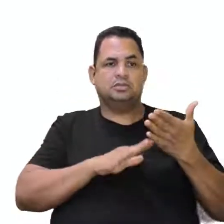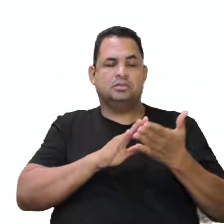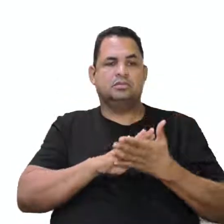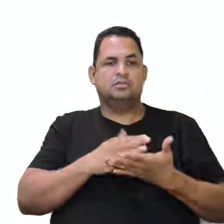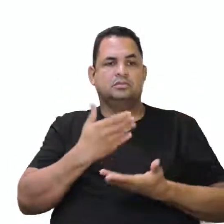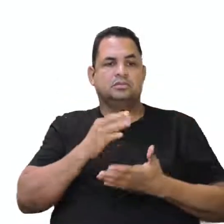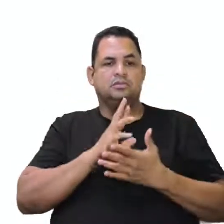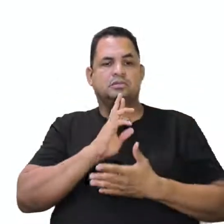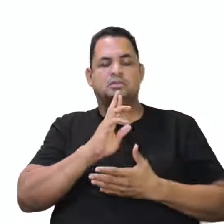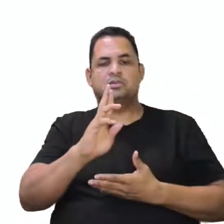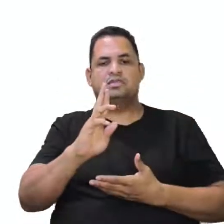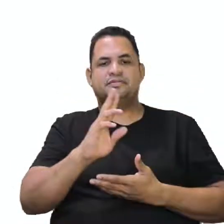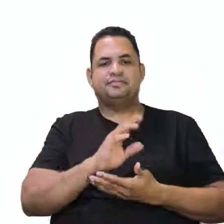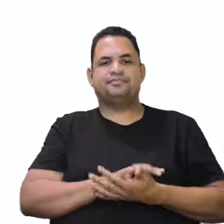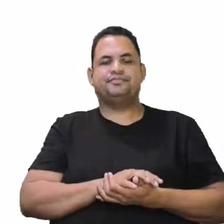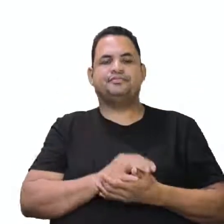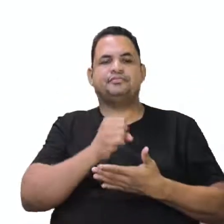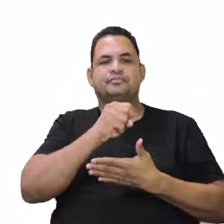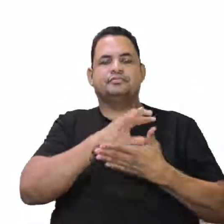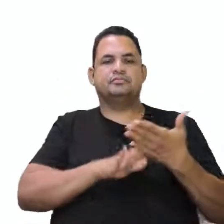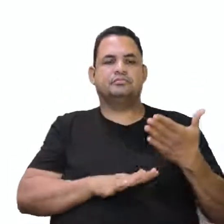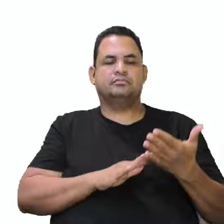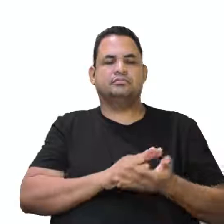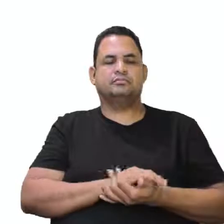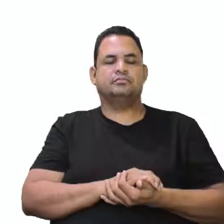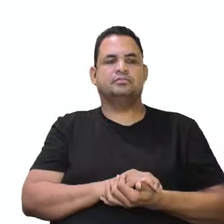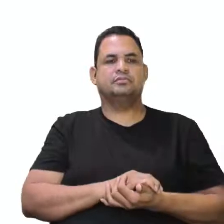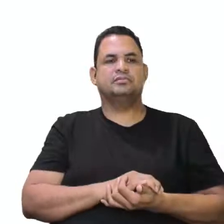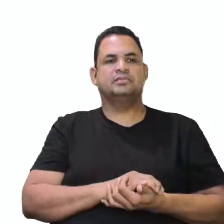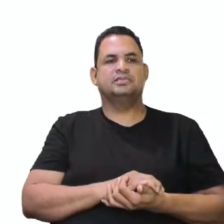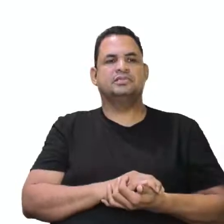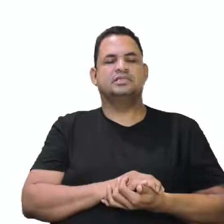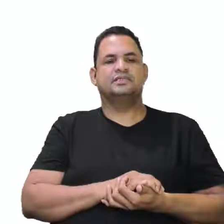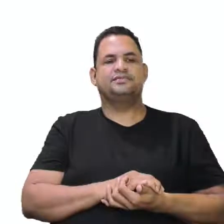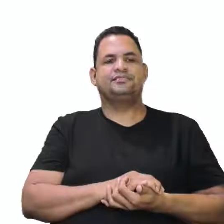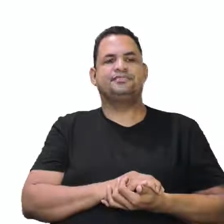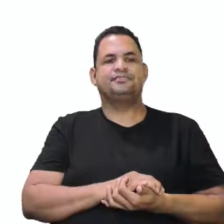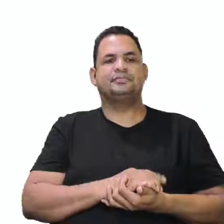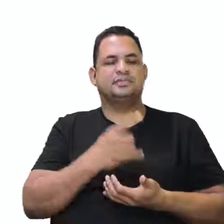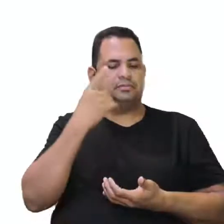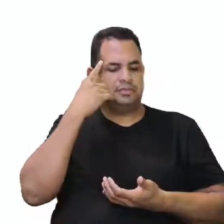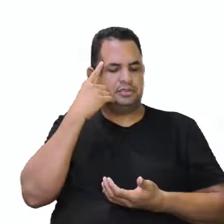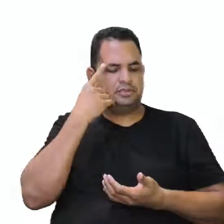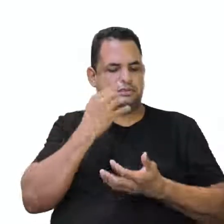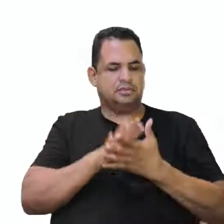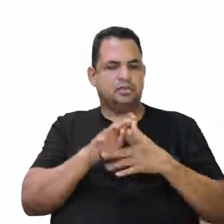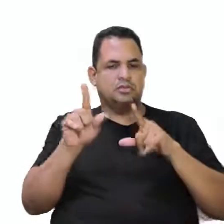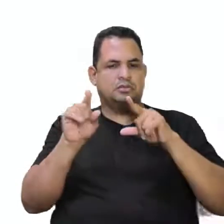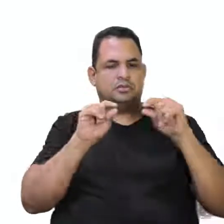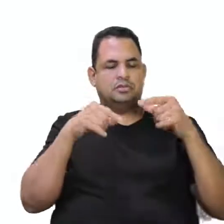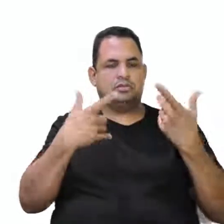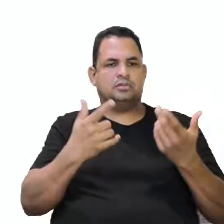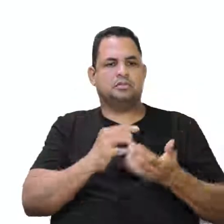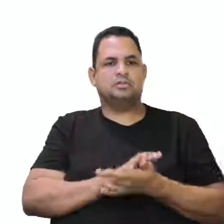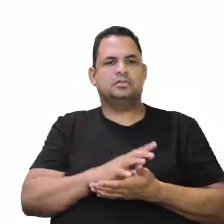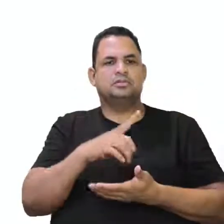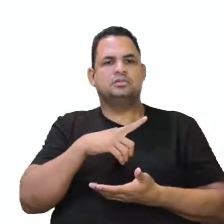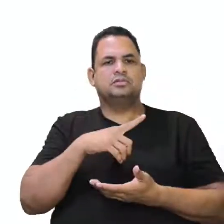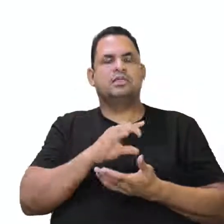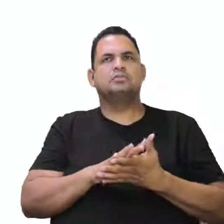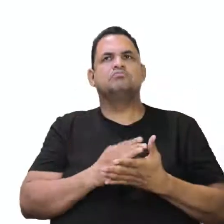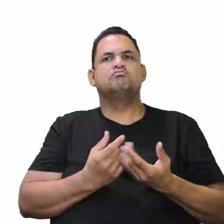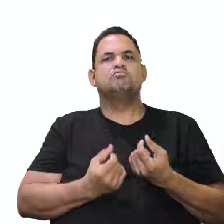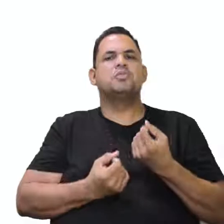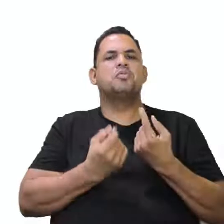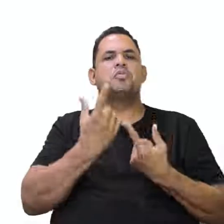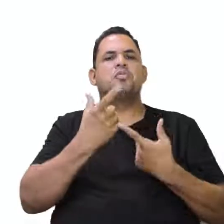você poder responder essas atividades. Então, olha aí, respondam comigo. Vai pensando já na sua alternativa correta. Tem algum lugar